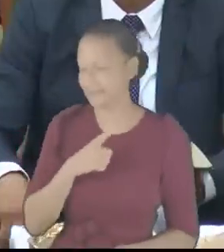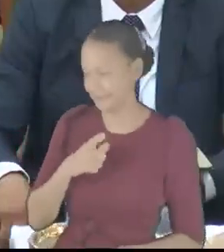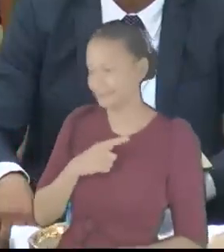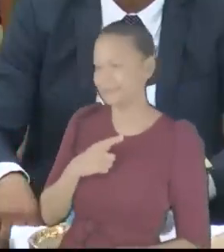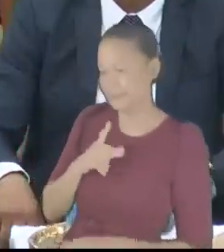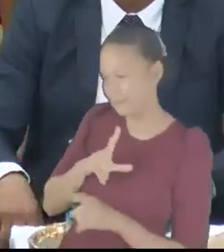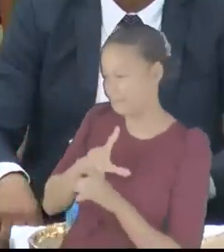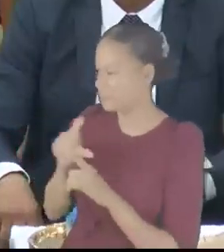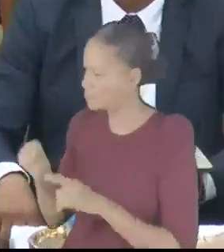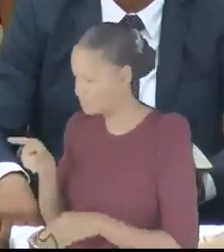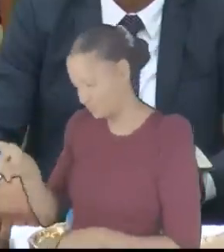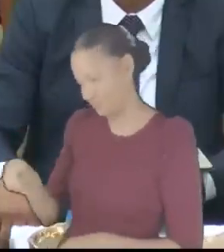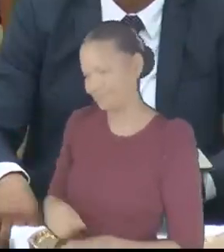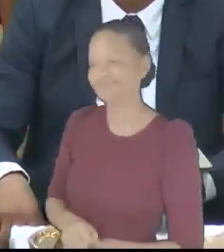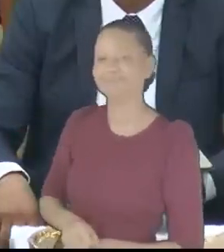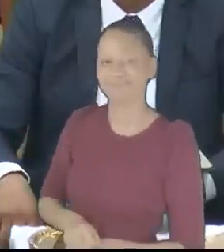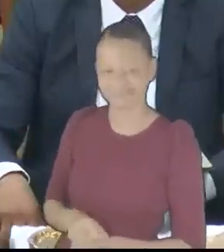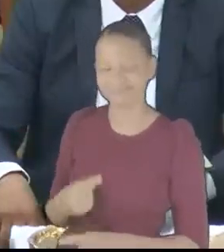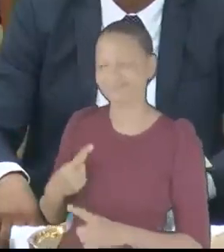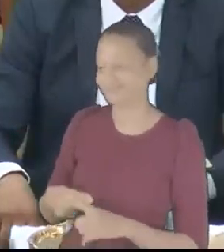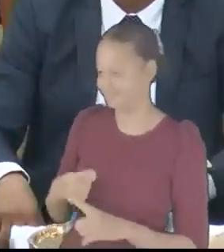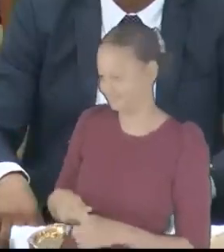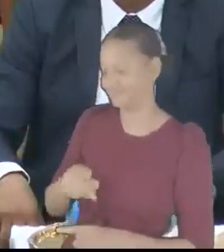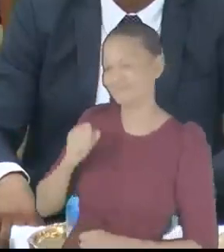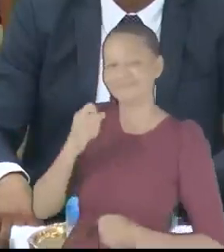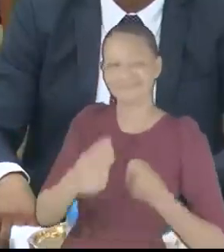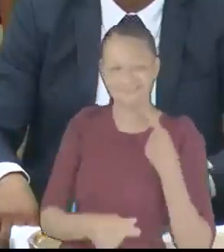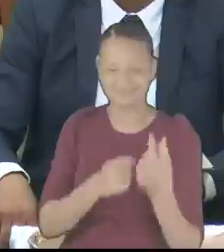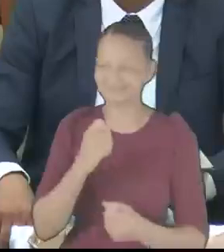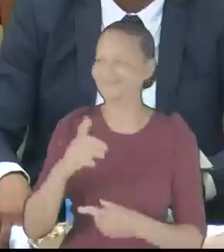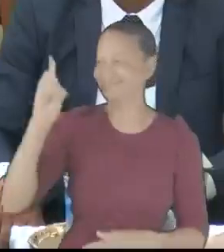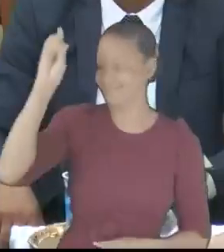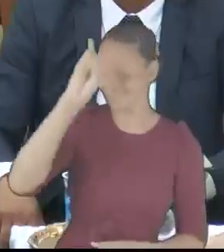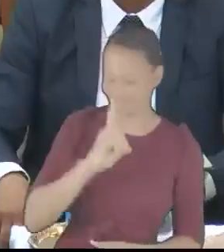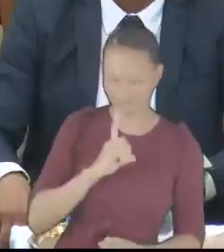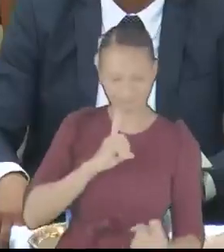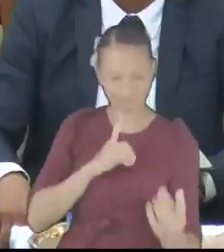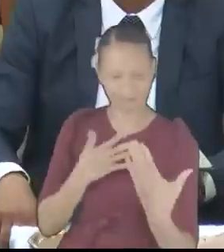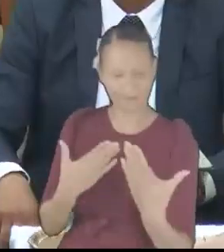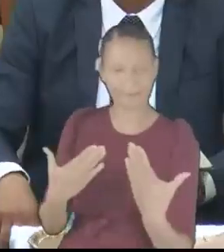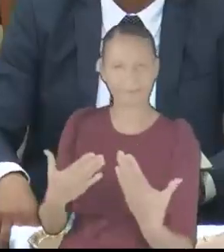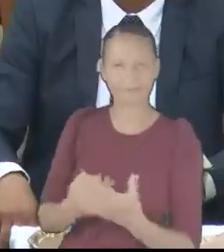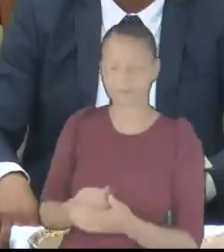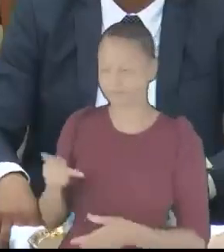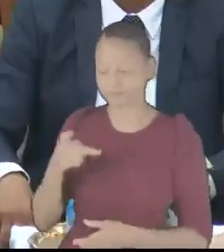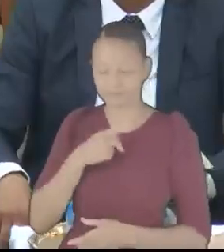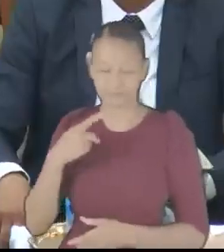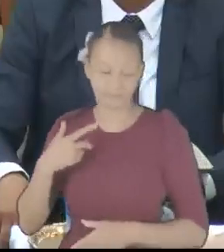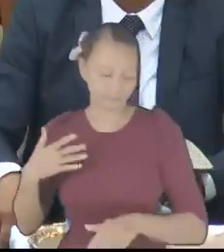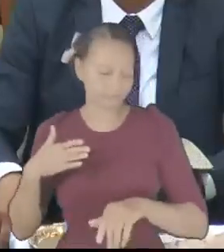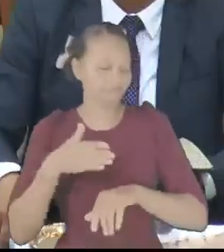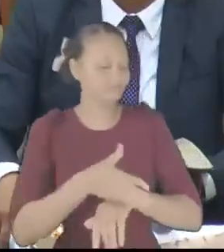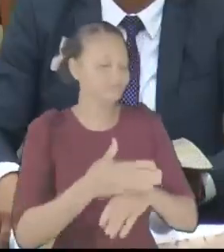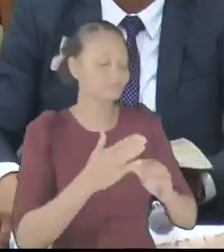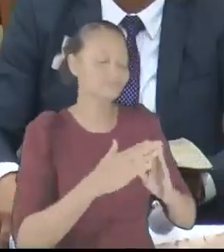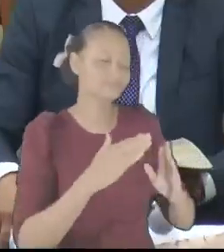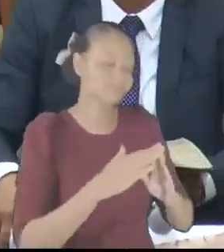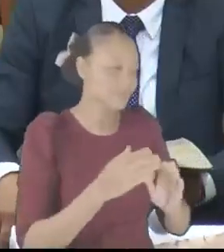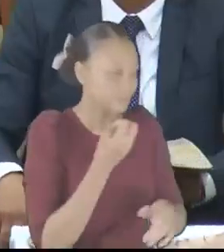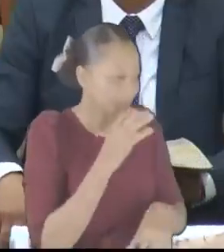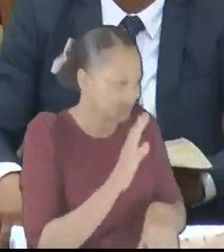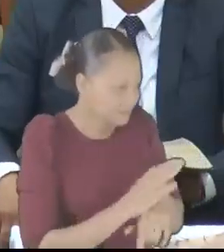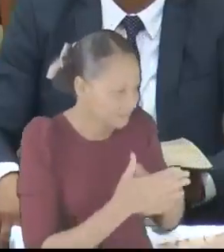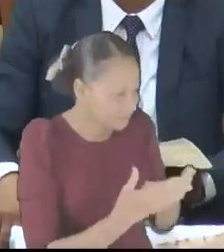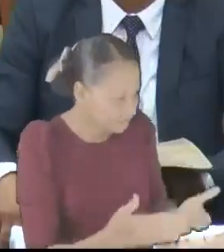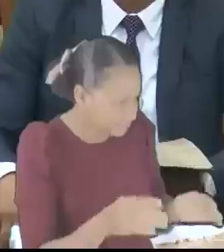está vencendo o senhor. Glória a Deus, porque ela diz que de vez em quando Deus desce e fala com ela. O ministro foi lá na casa dela e disse: boa